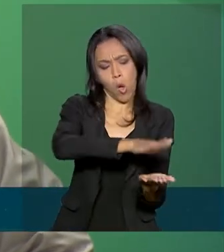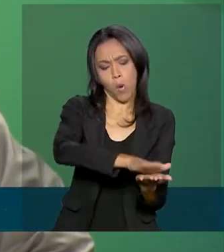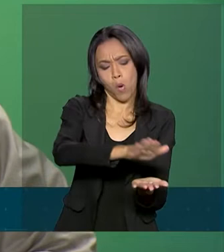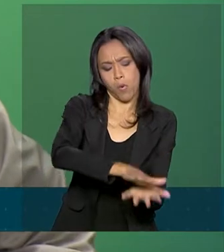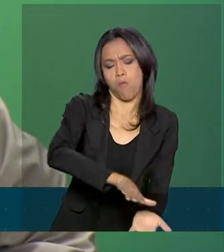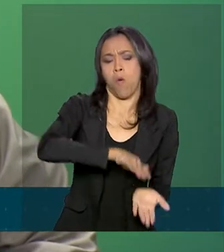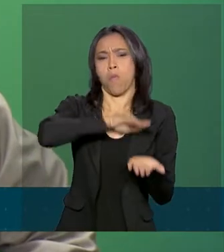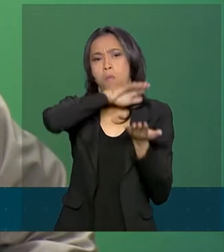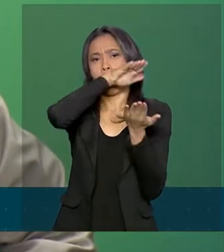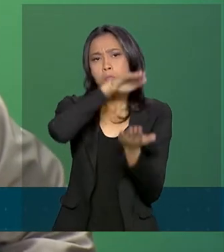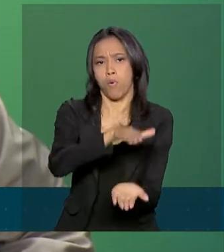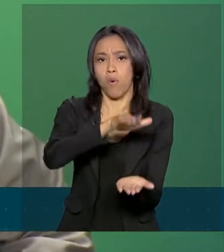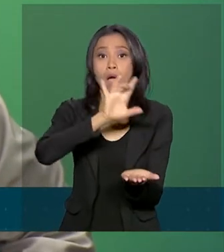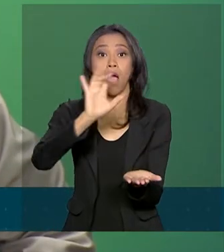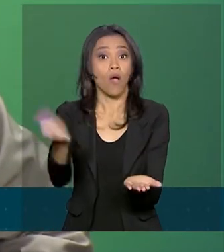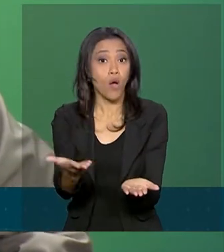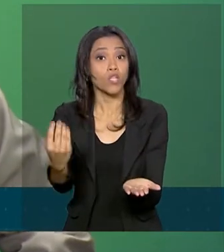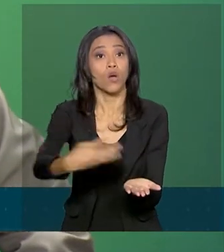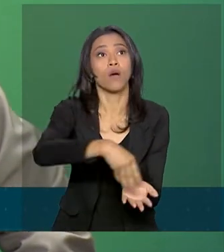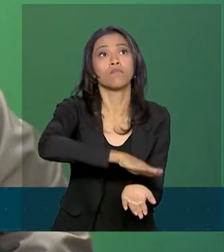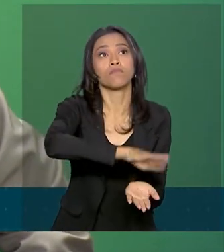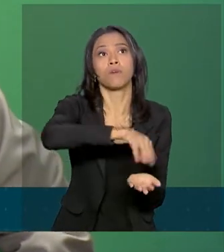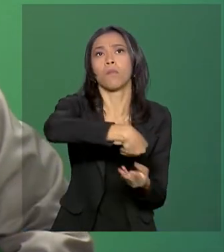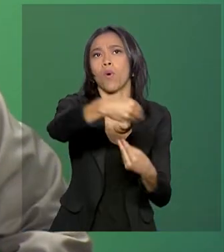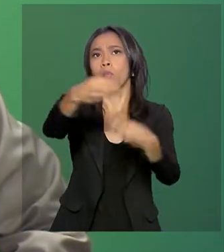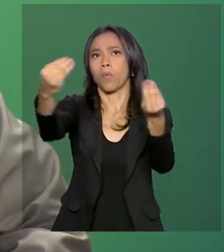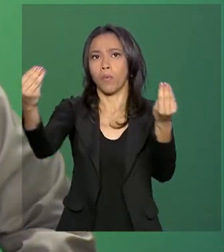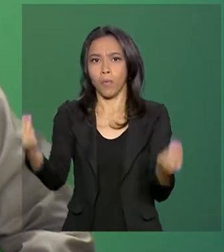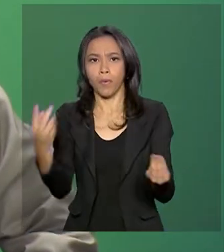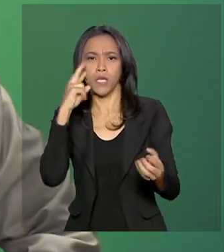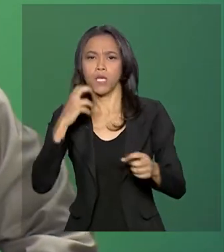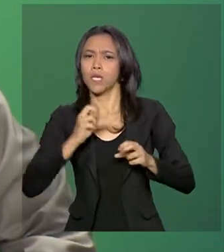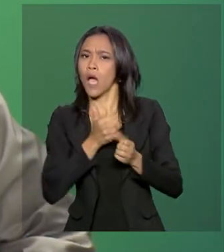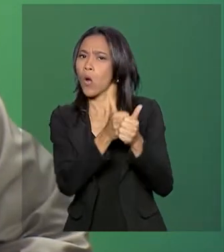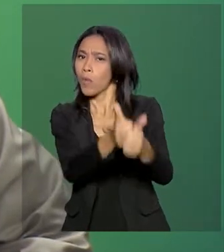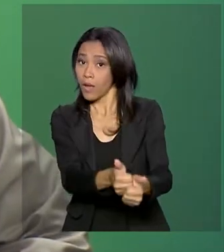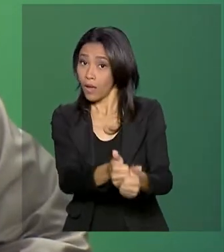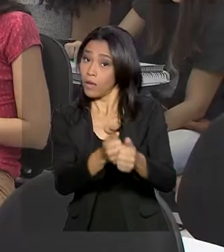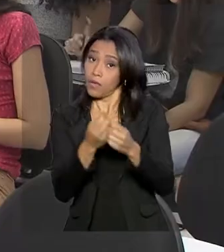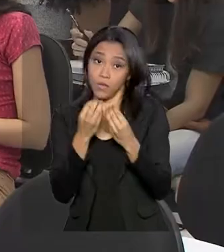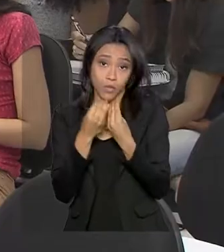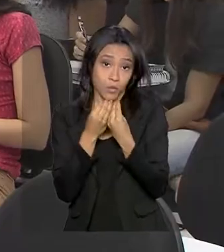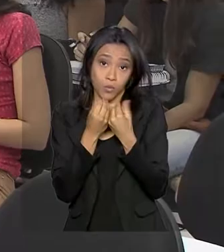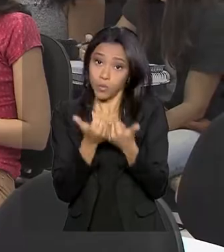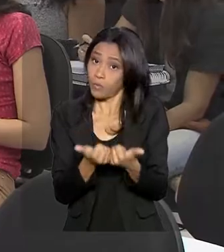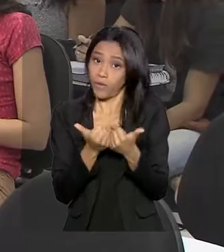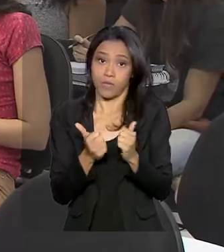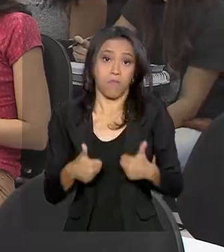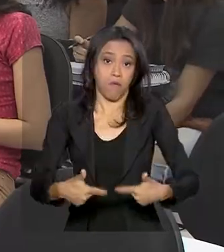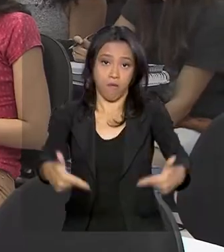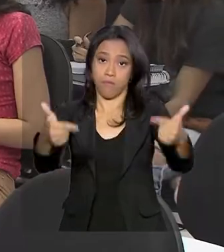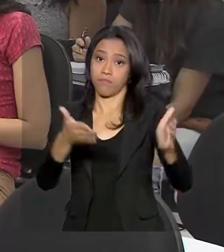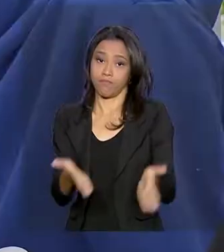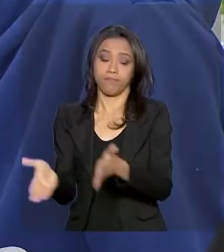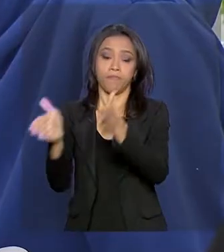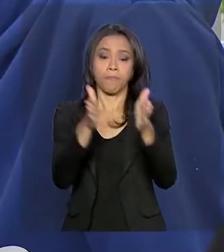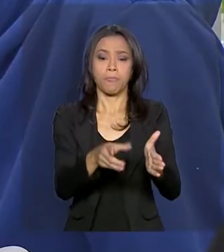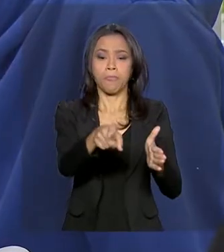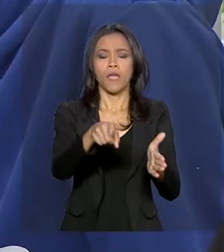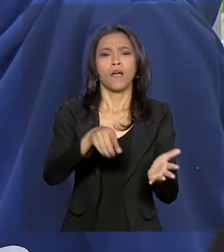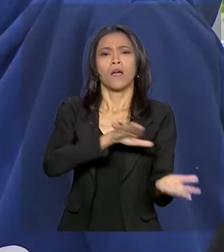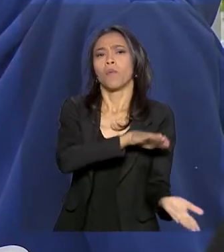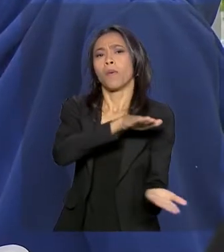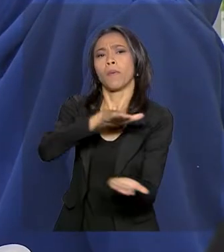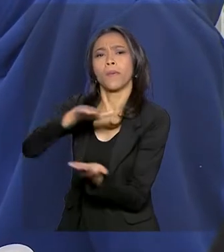acompanhar e ter a certeza que tudo vai correr bem dentro da legalidade. Só no transporte das provas são